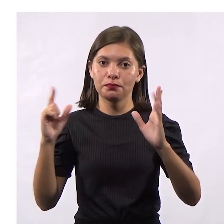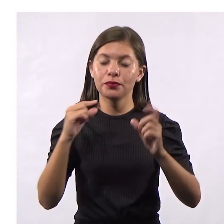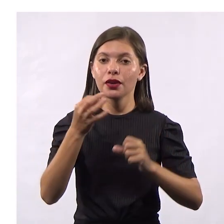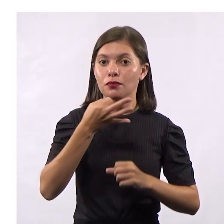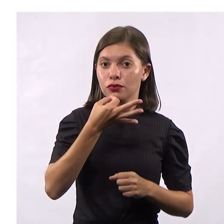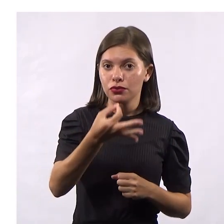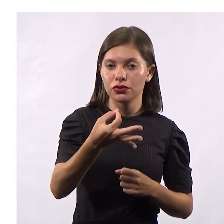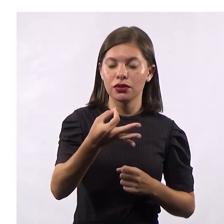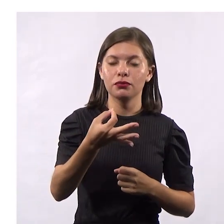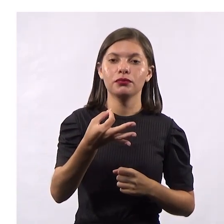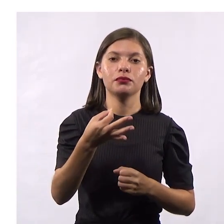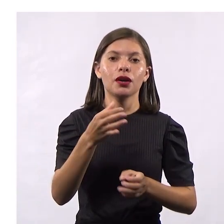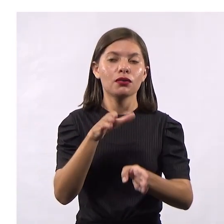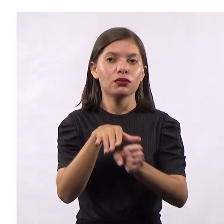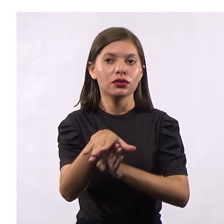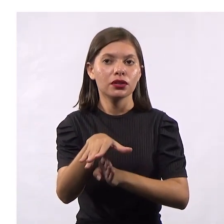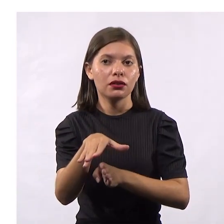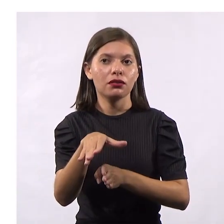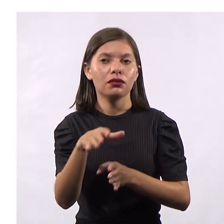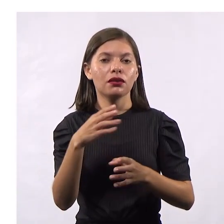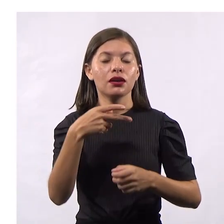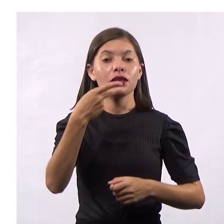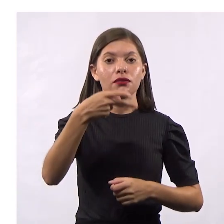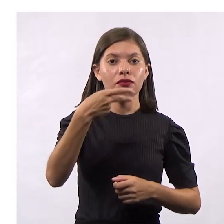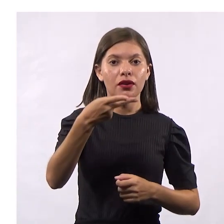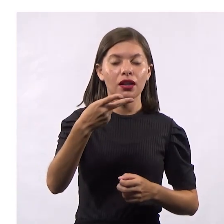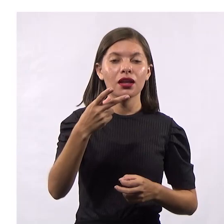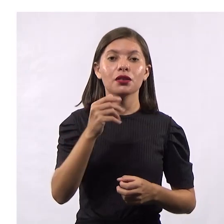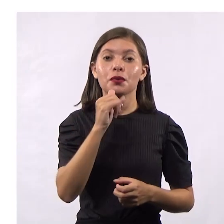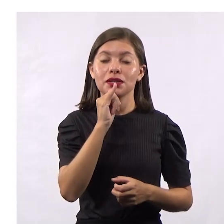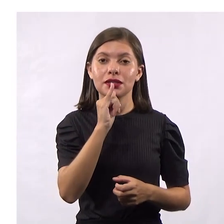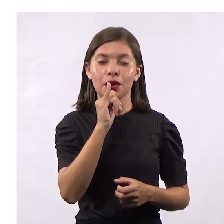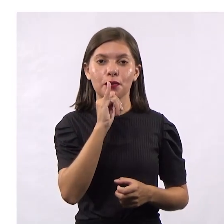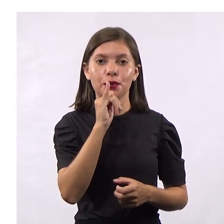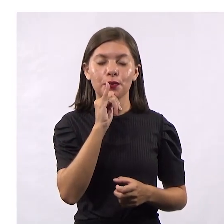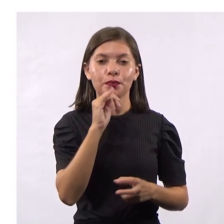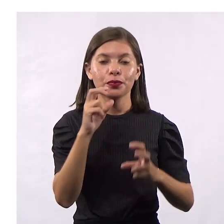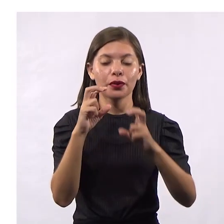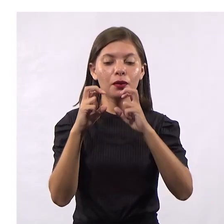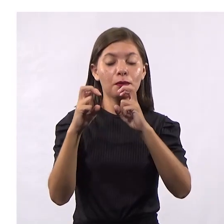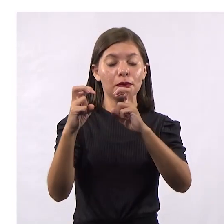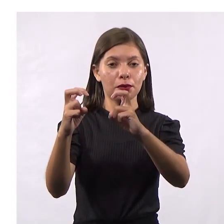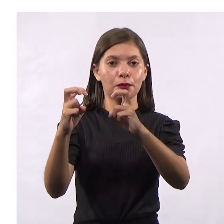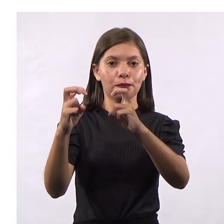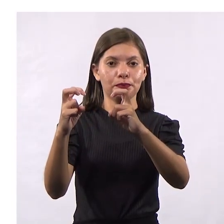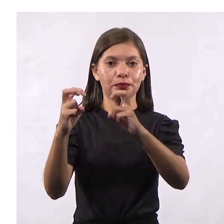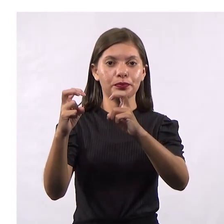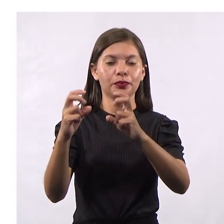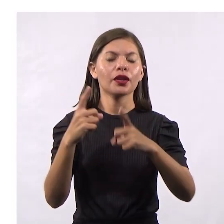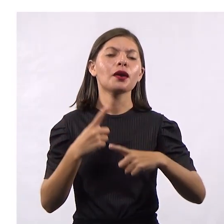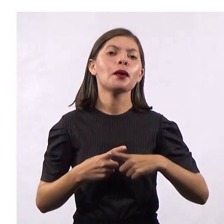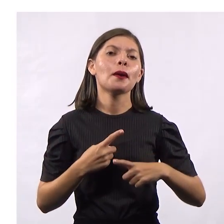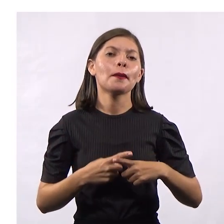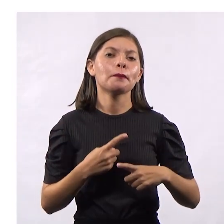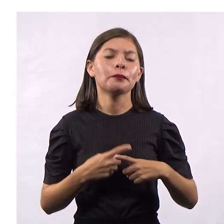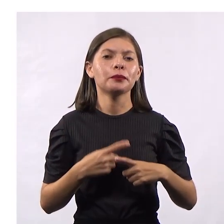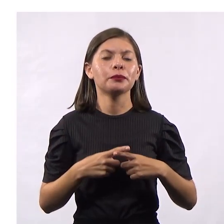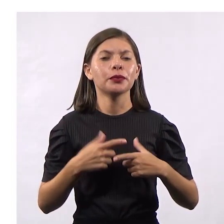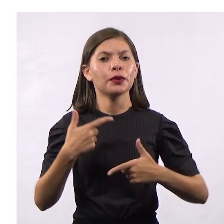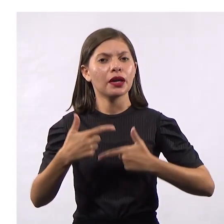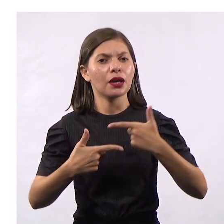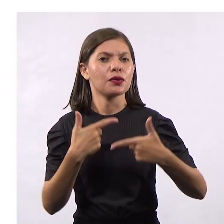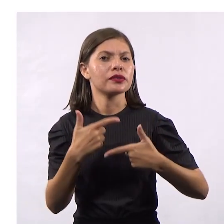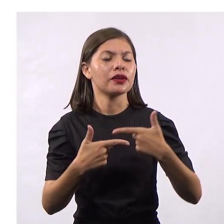de inserção, que ele fala do exemplo do metrô, que eu mencionei aqui para vocês. Então, no exemplo do metrô, por que